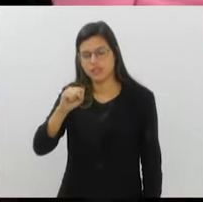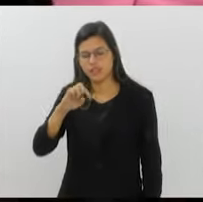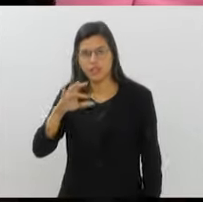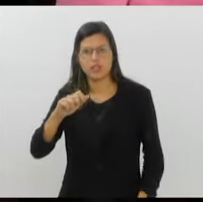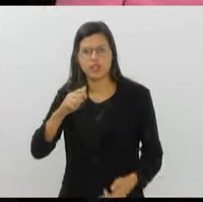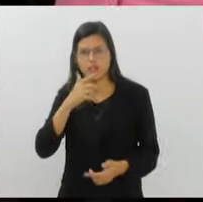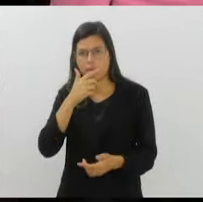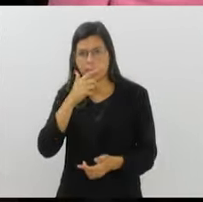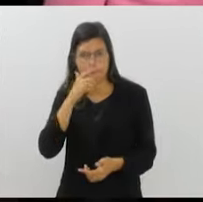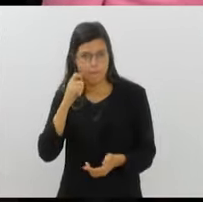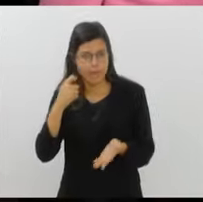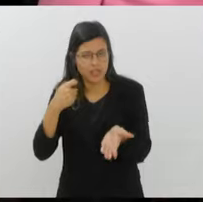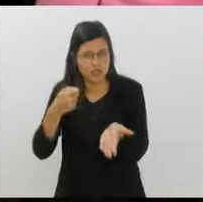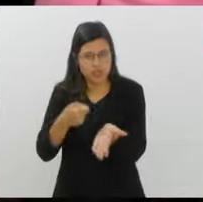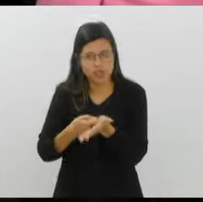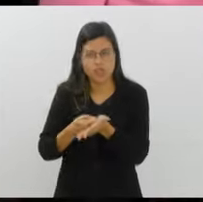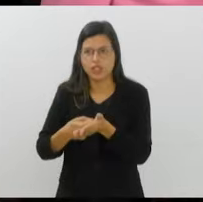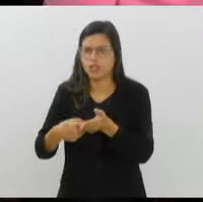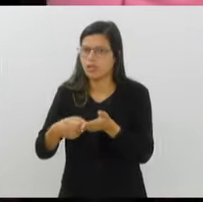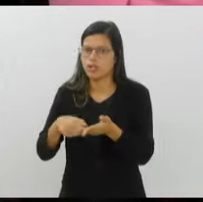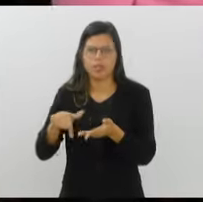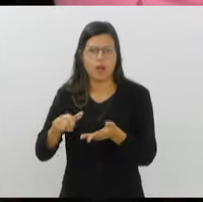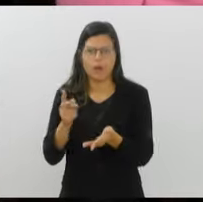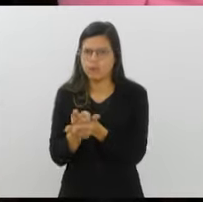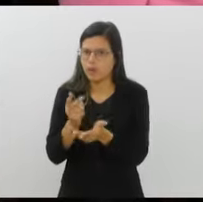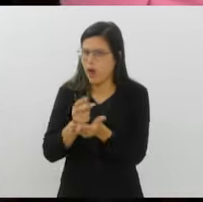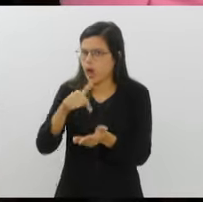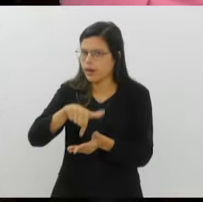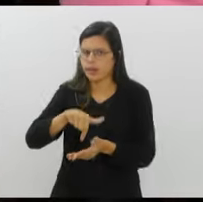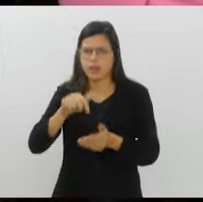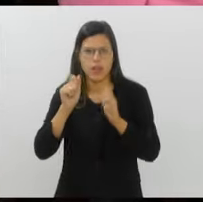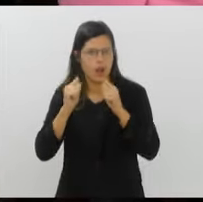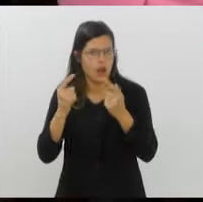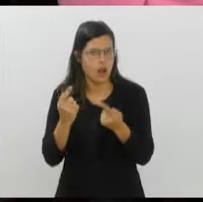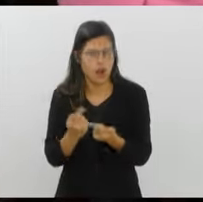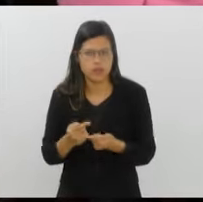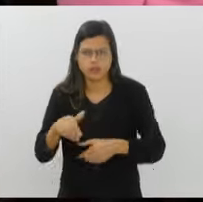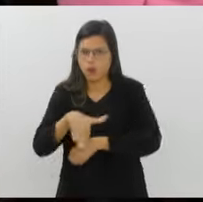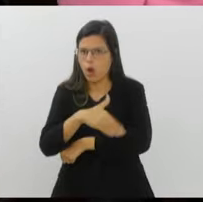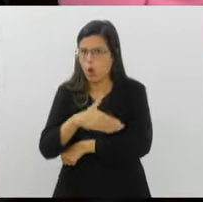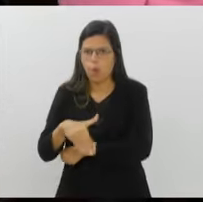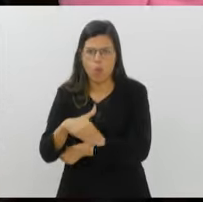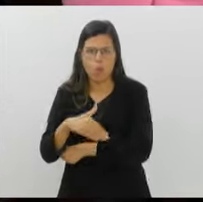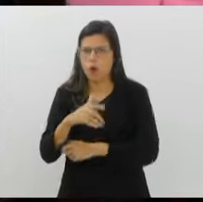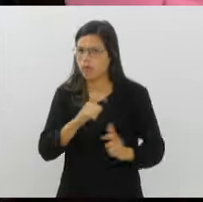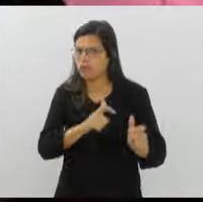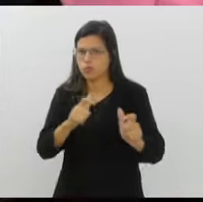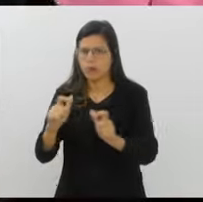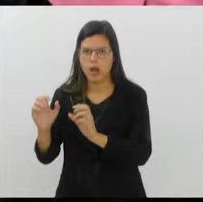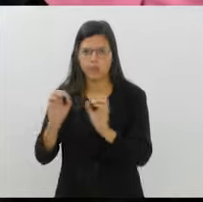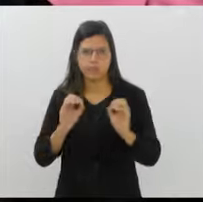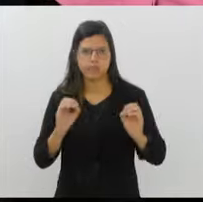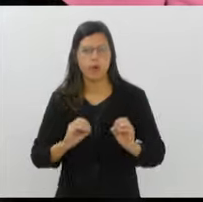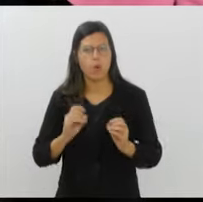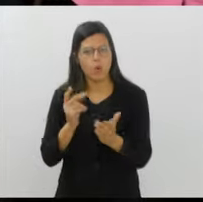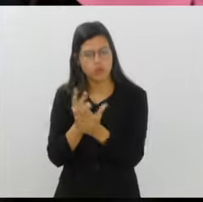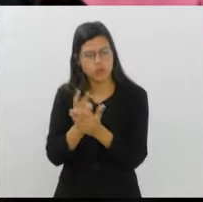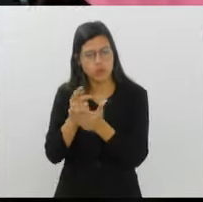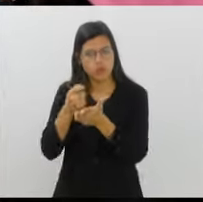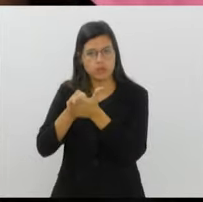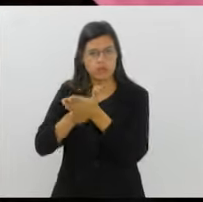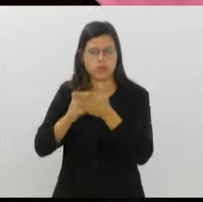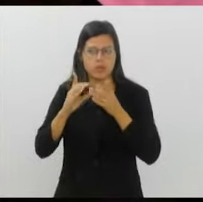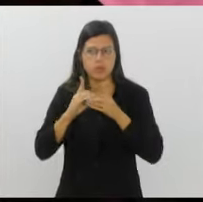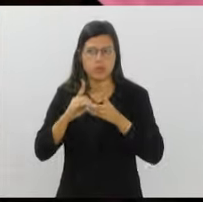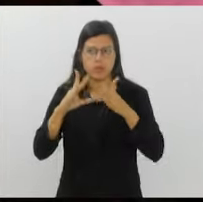não passarão nem aqui na Assembleia Legislativa, nem na rua e nem em lugar da luta pela democracia